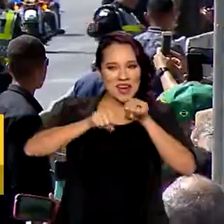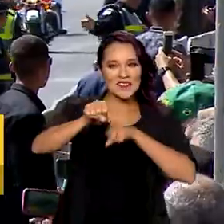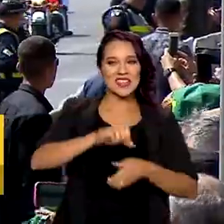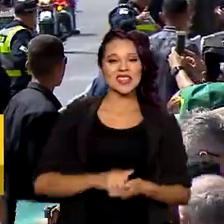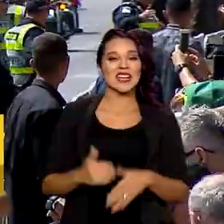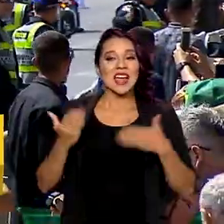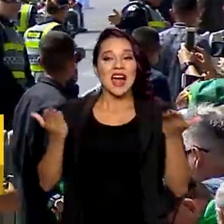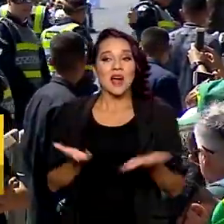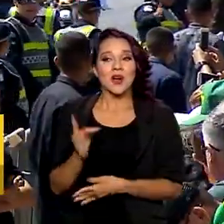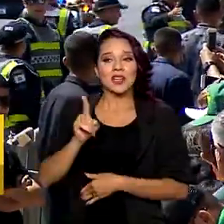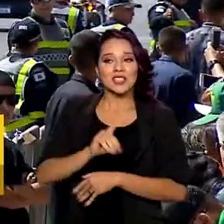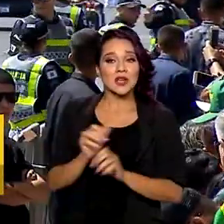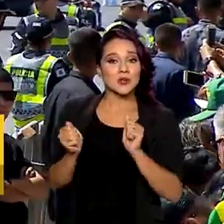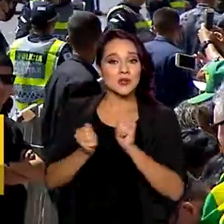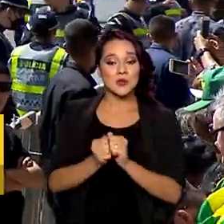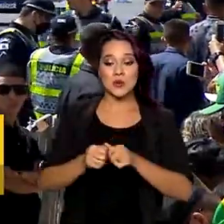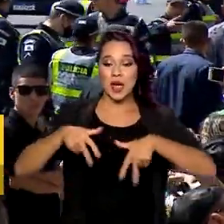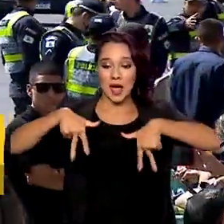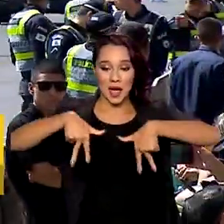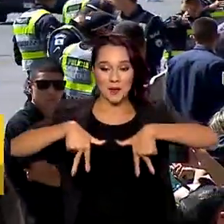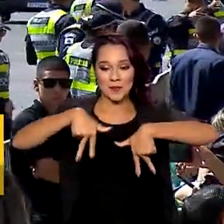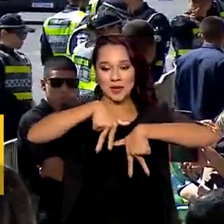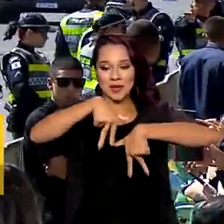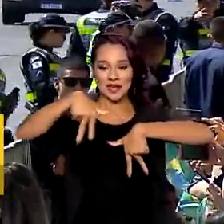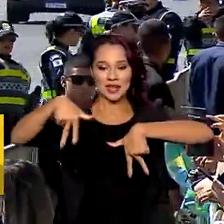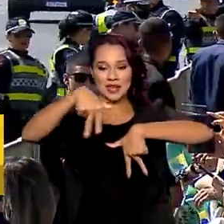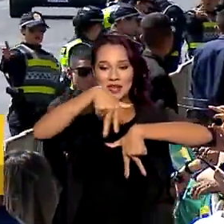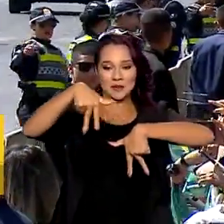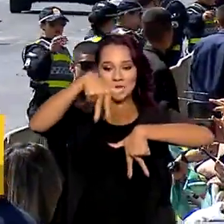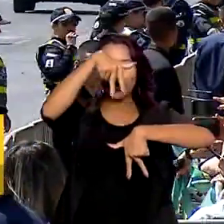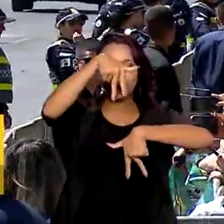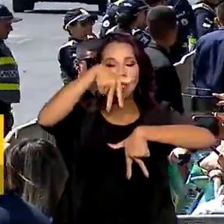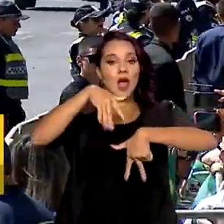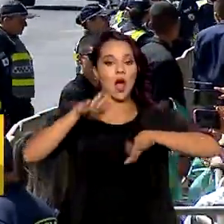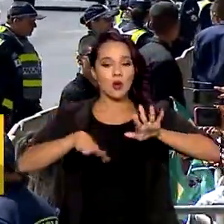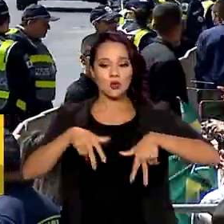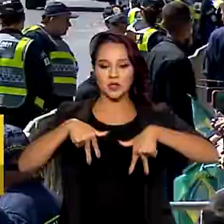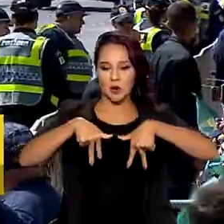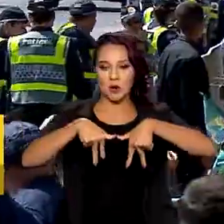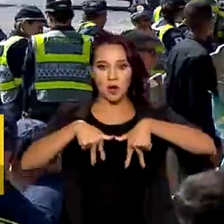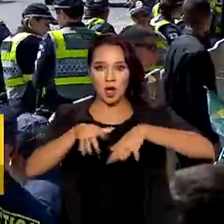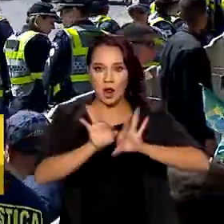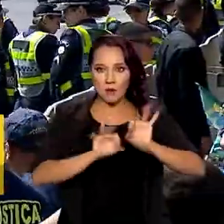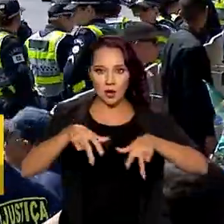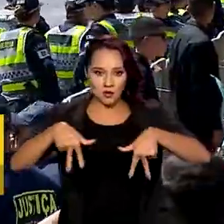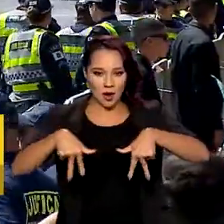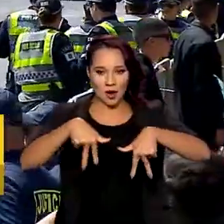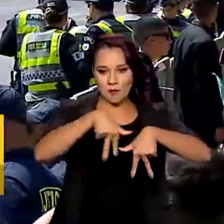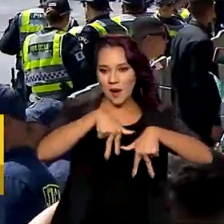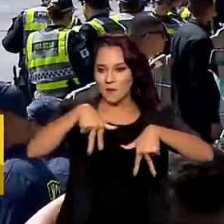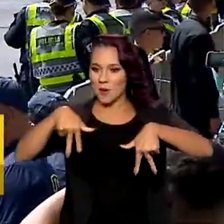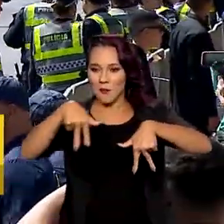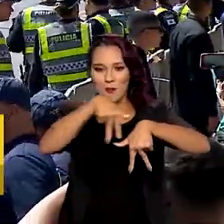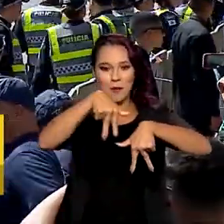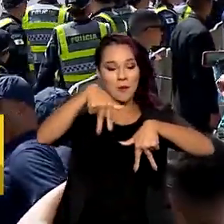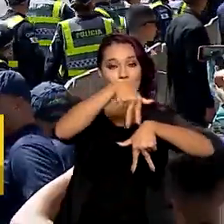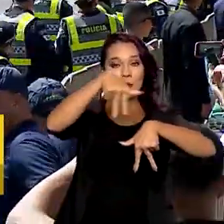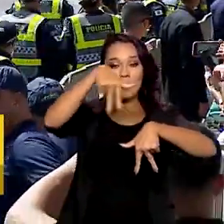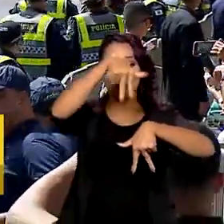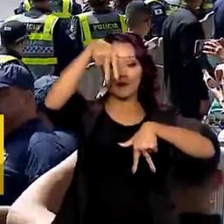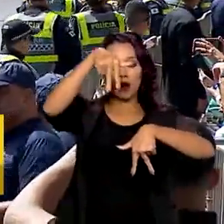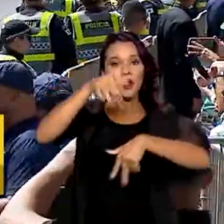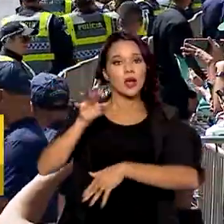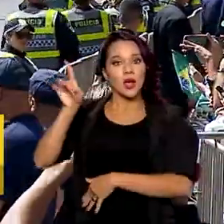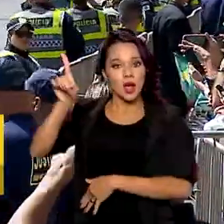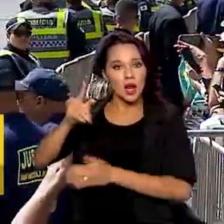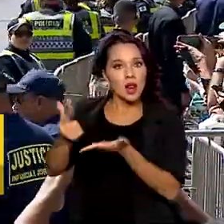eles estão ainda integrando a pirâmide, você veja que os militares ali ainda estão subindo, né? A pirâmide humana, ela entrou para o Guinness